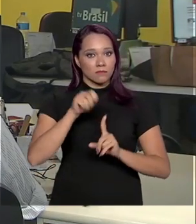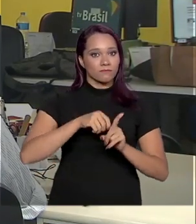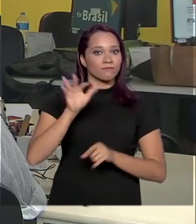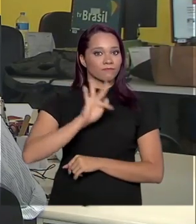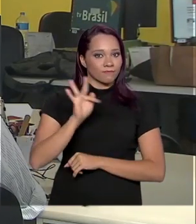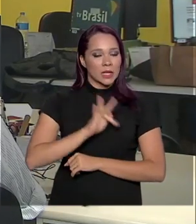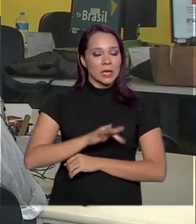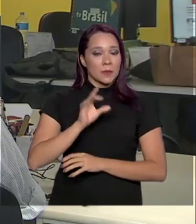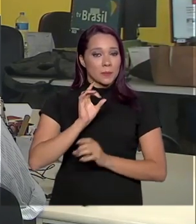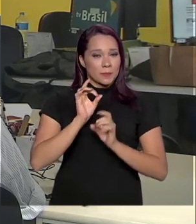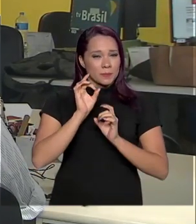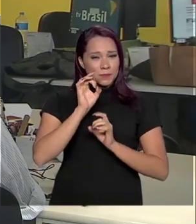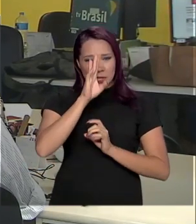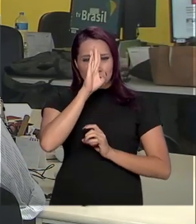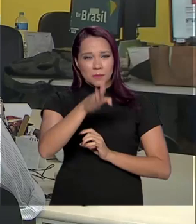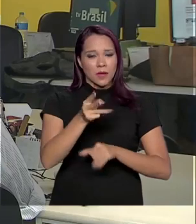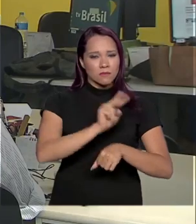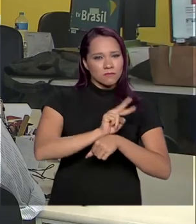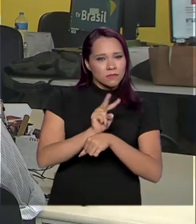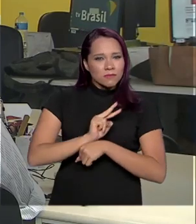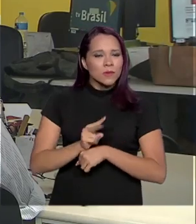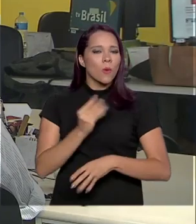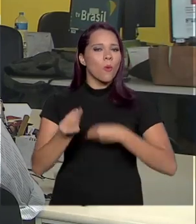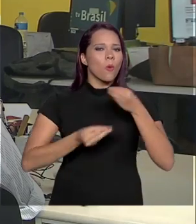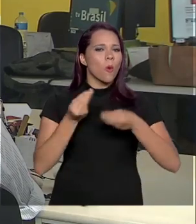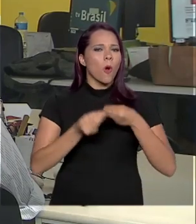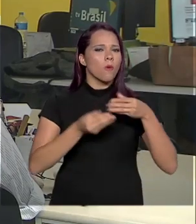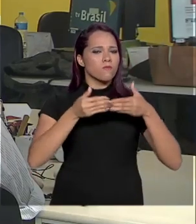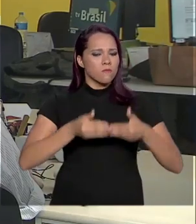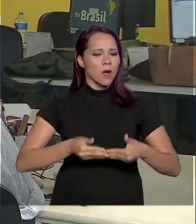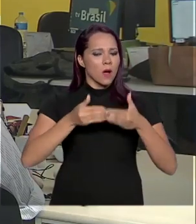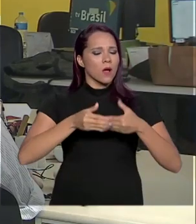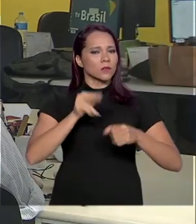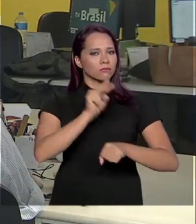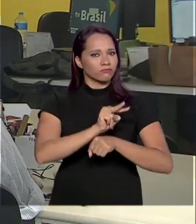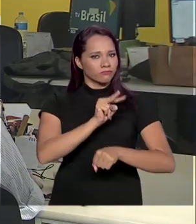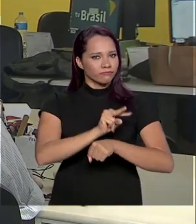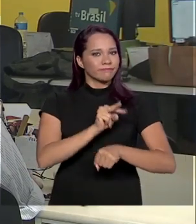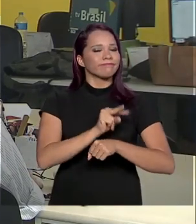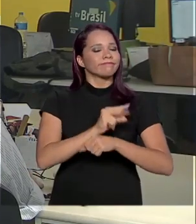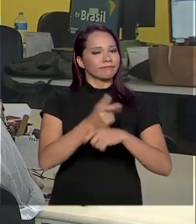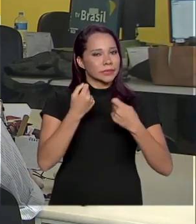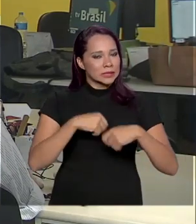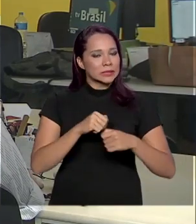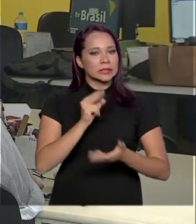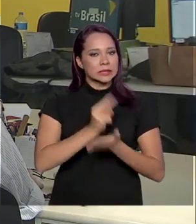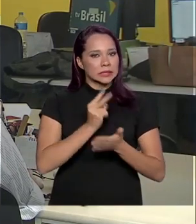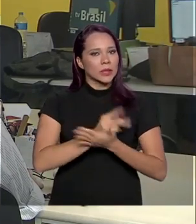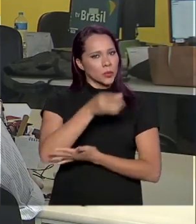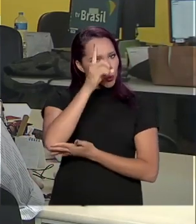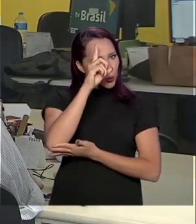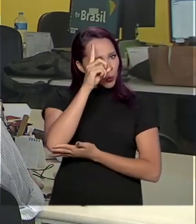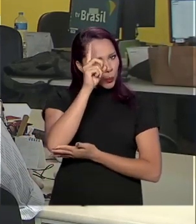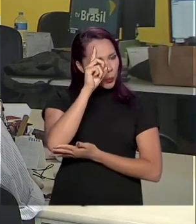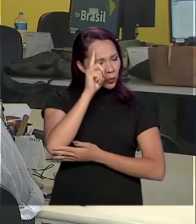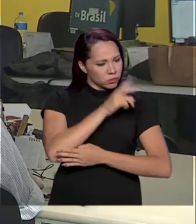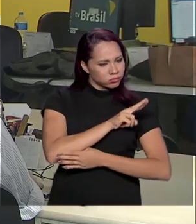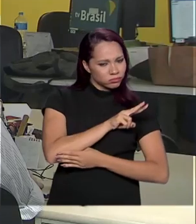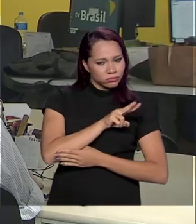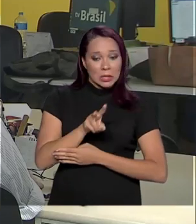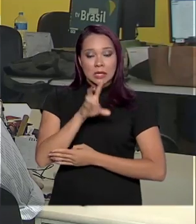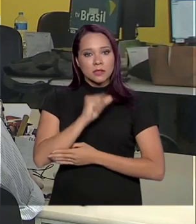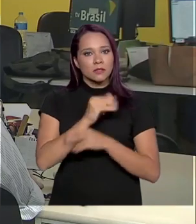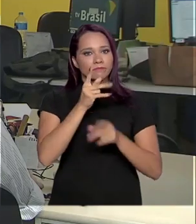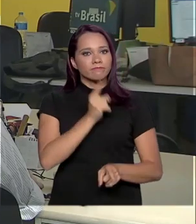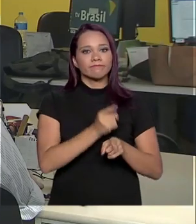Especialmente durante esse período, o monitoramento das condições e da conservação dessas barragens deve ser diário. No caso de qualquer